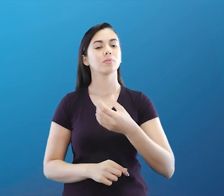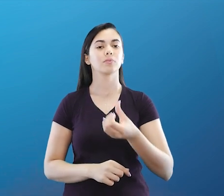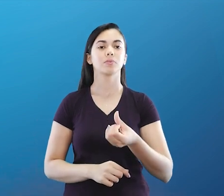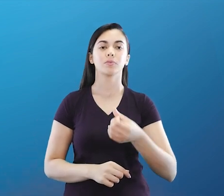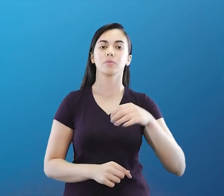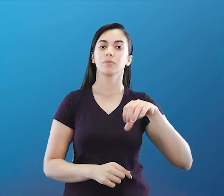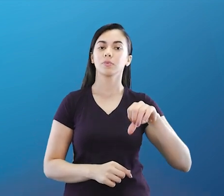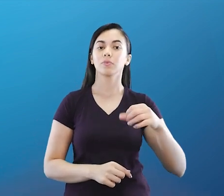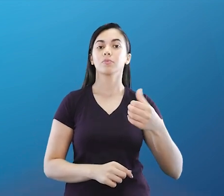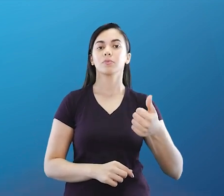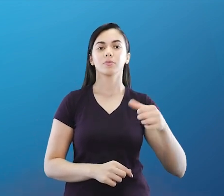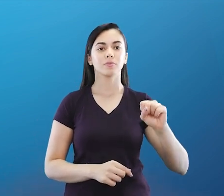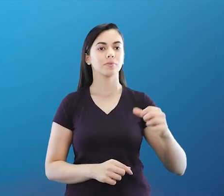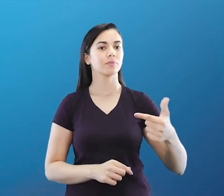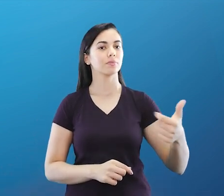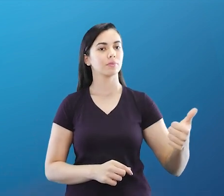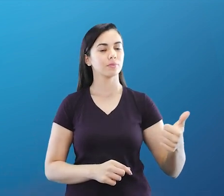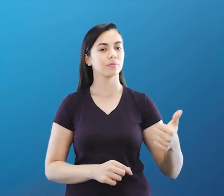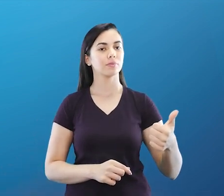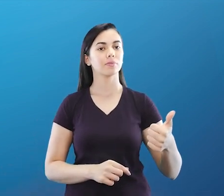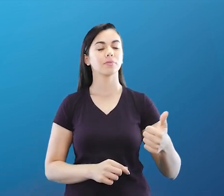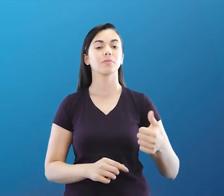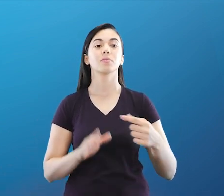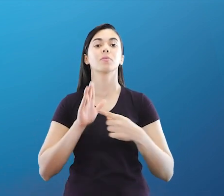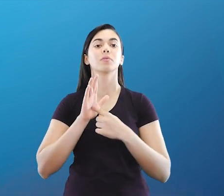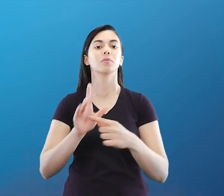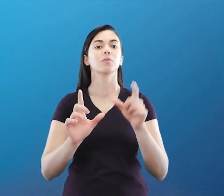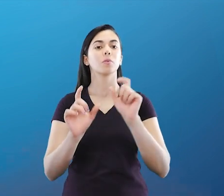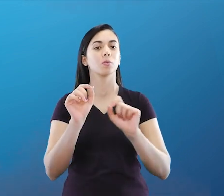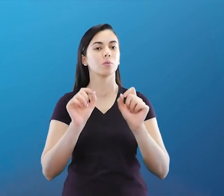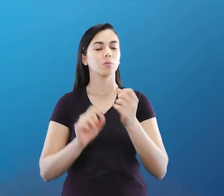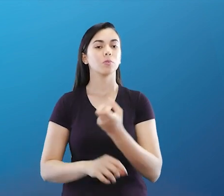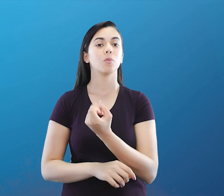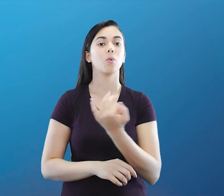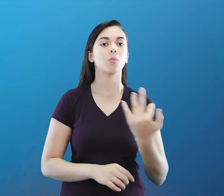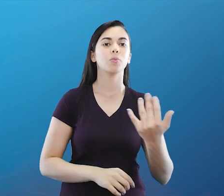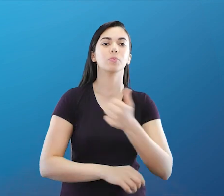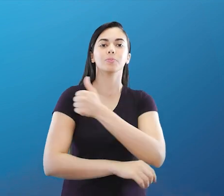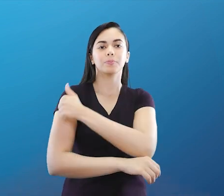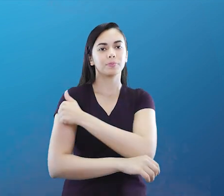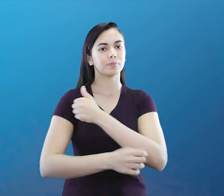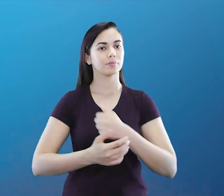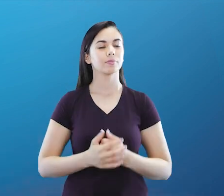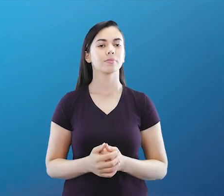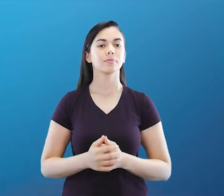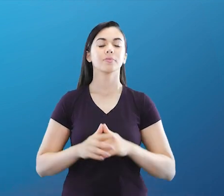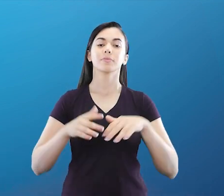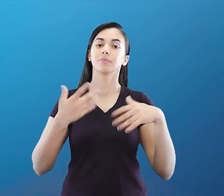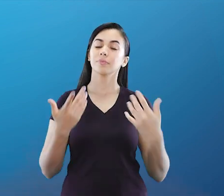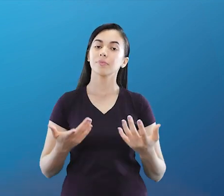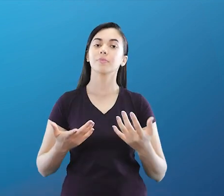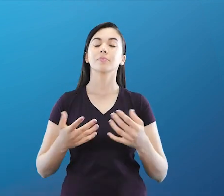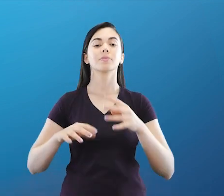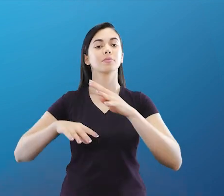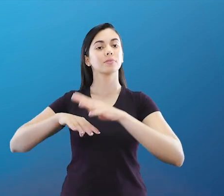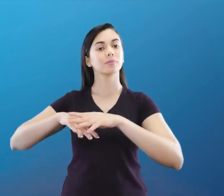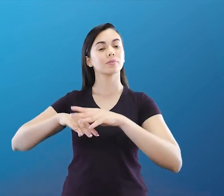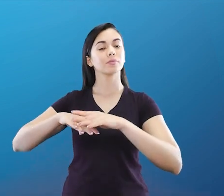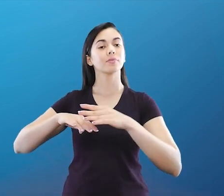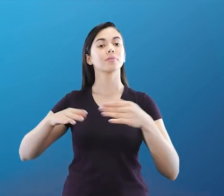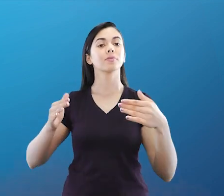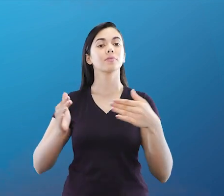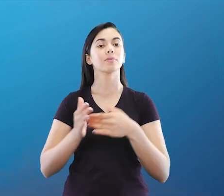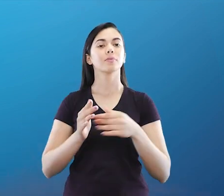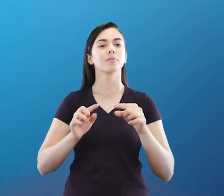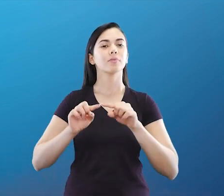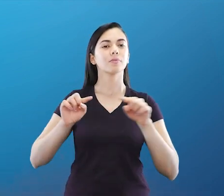12, 15, 18 e 21, ele está indicando a quantidade de alunos. E a matemática, ela vai até